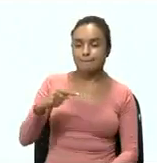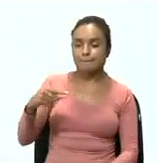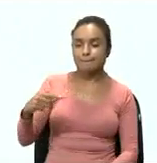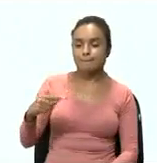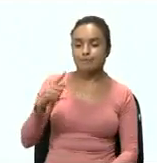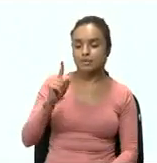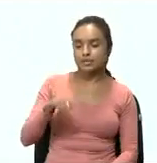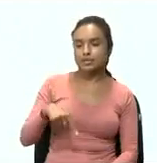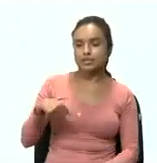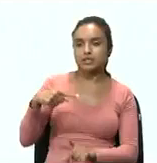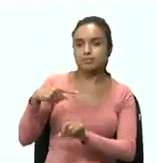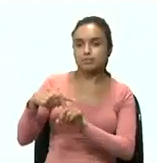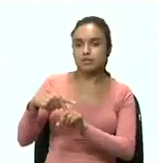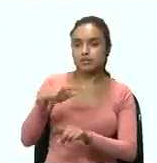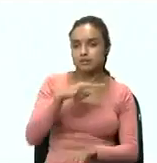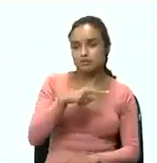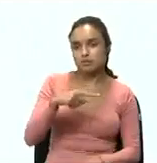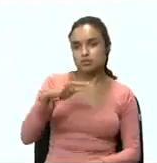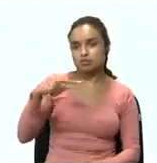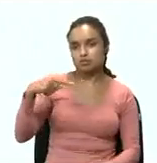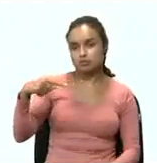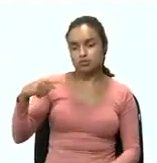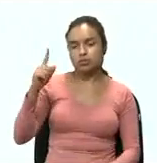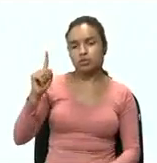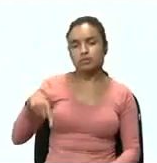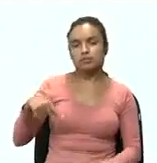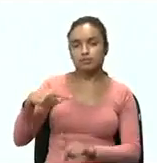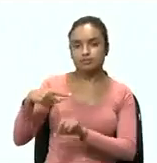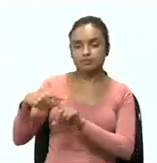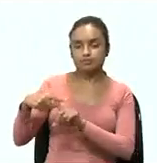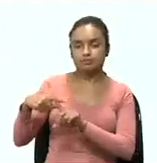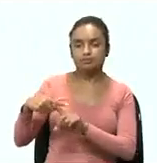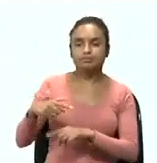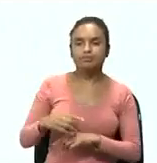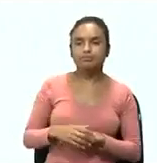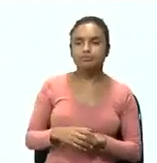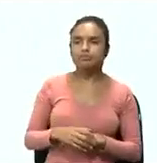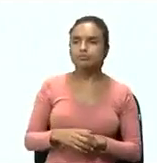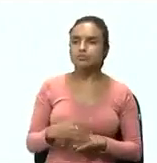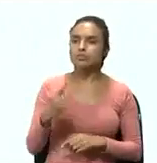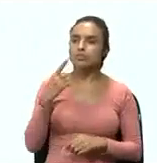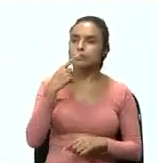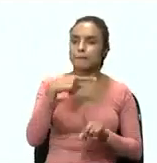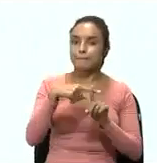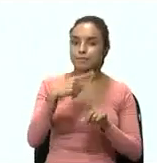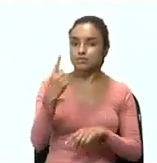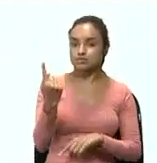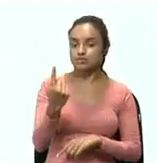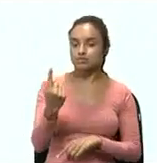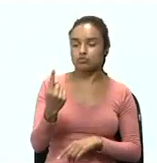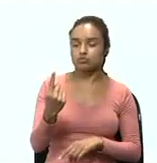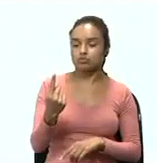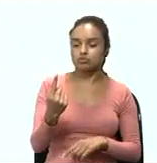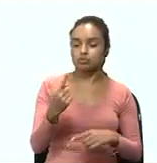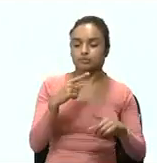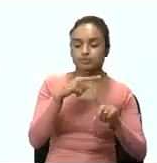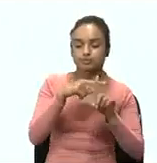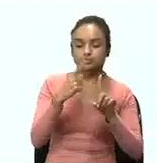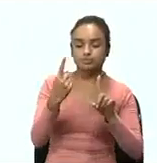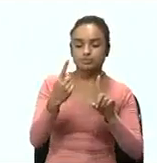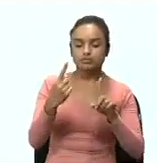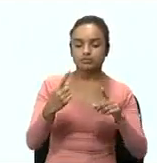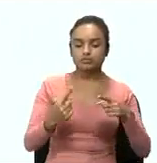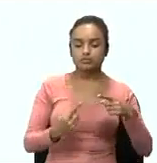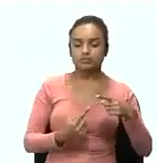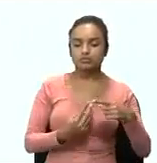sendo mais, o quê? Mais 1 sobre o 3 ao quadrado,